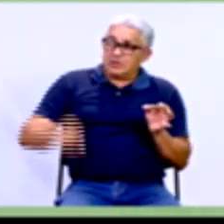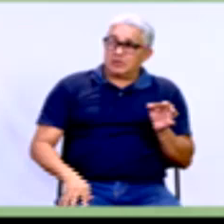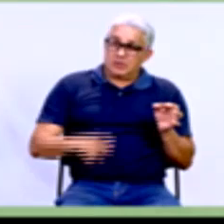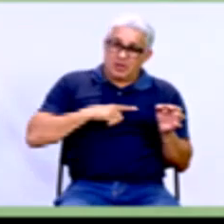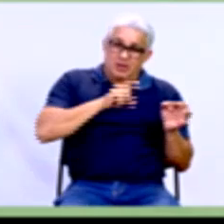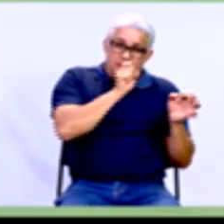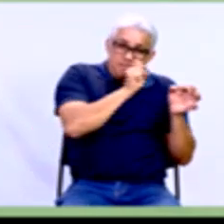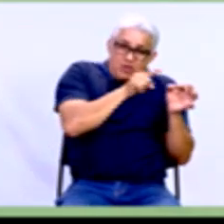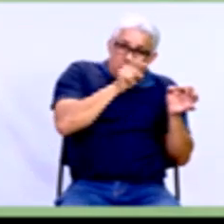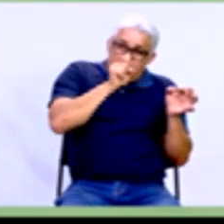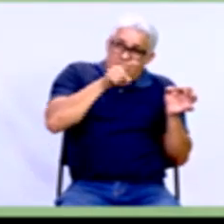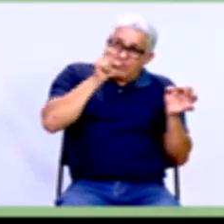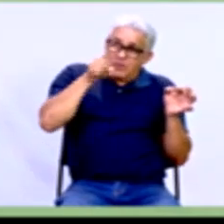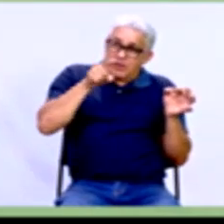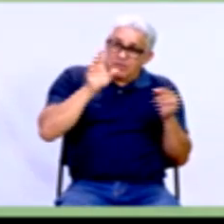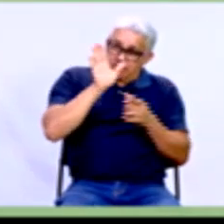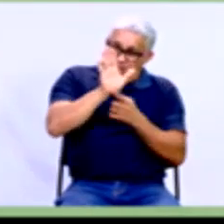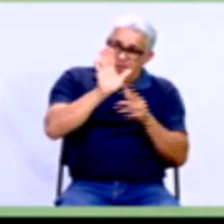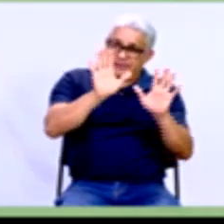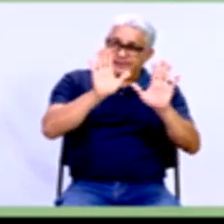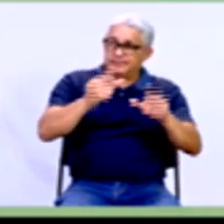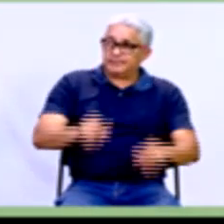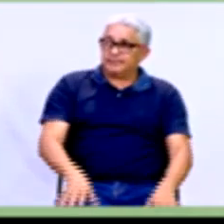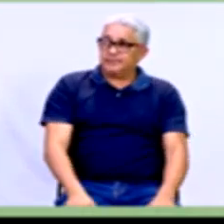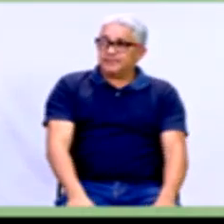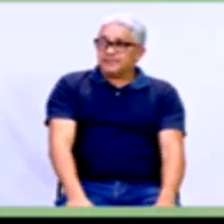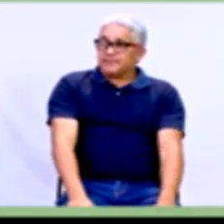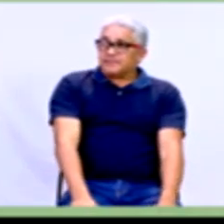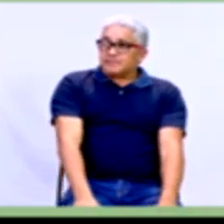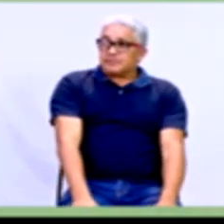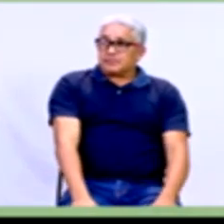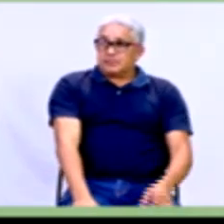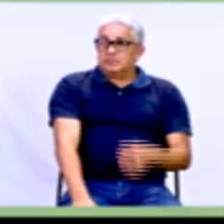tem, deixa eu pegar aqui para mostrar para vocês.